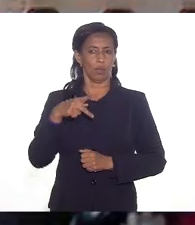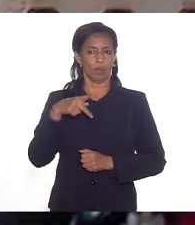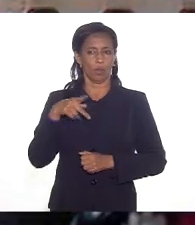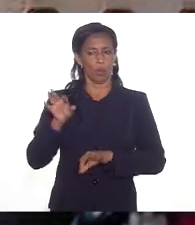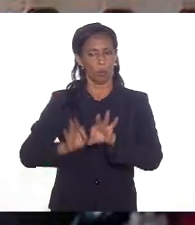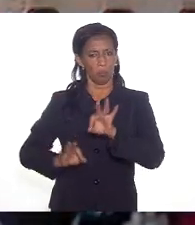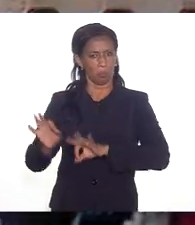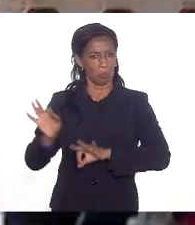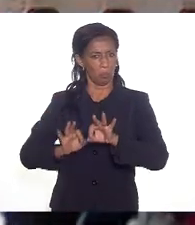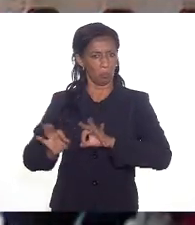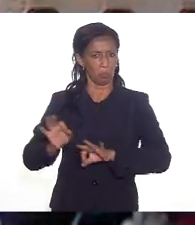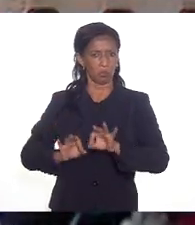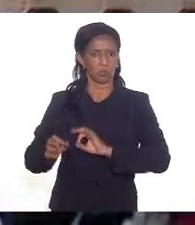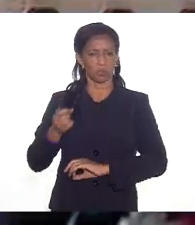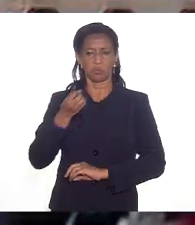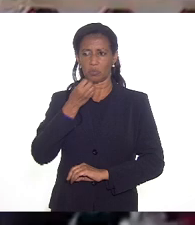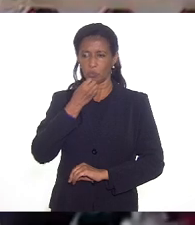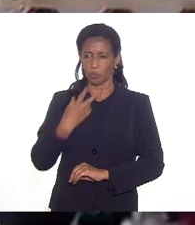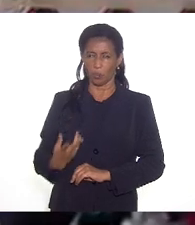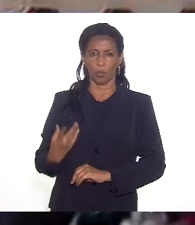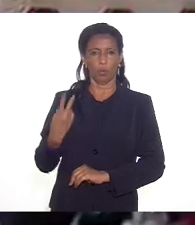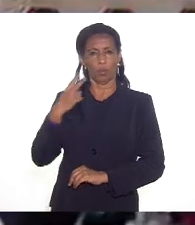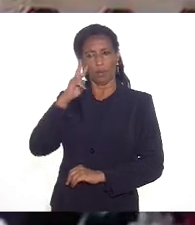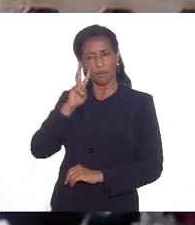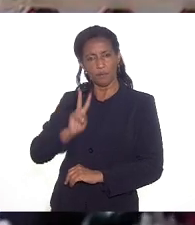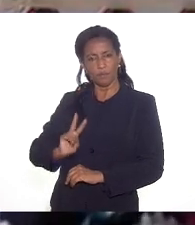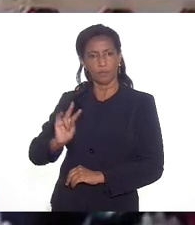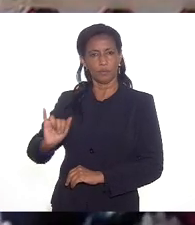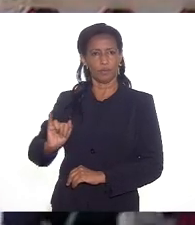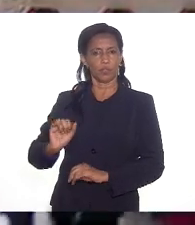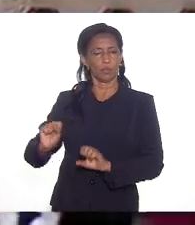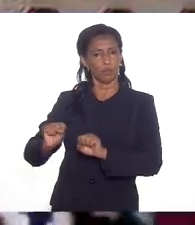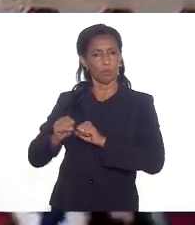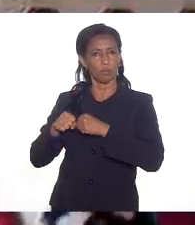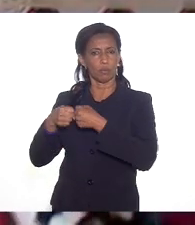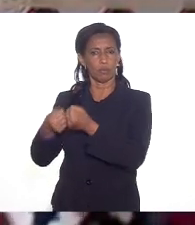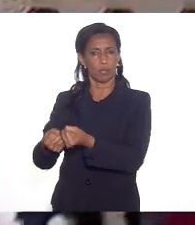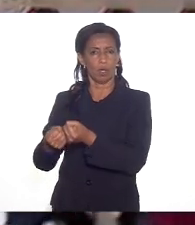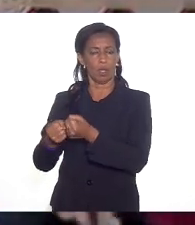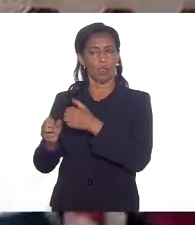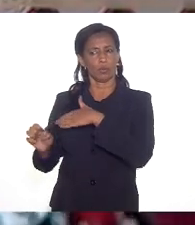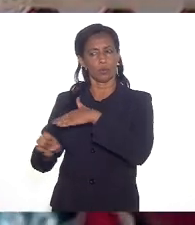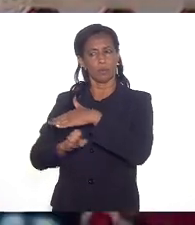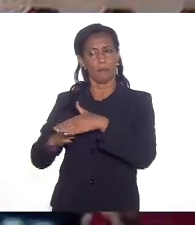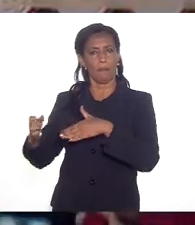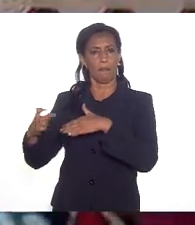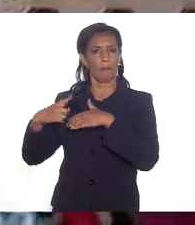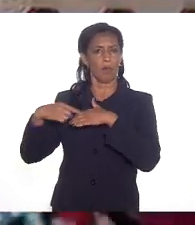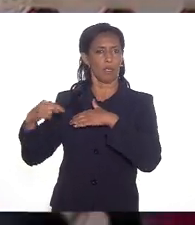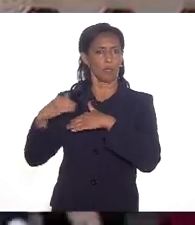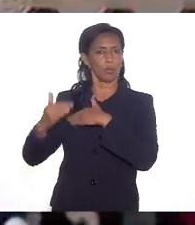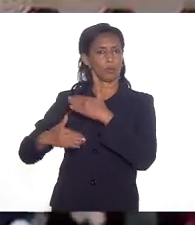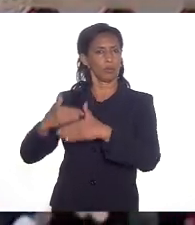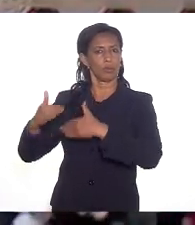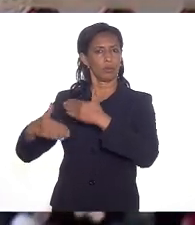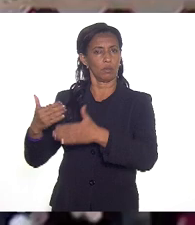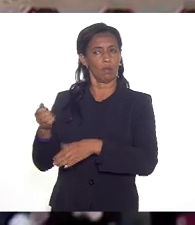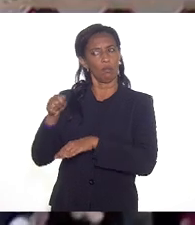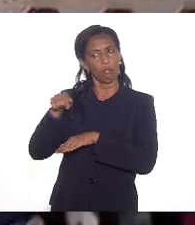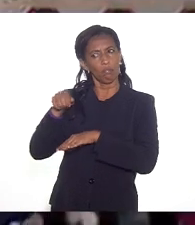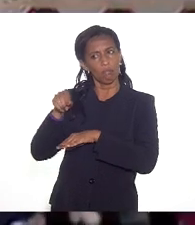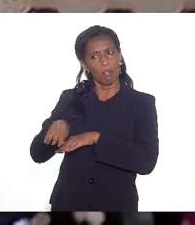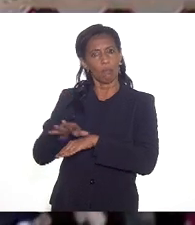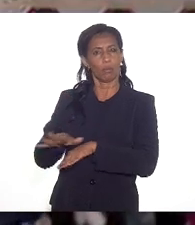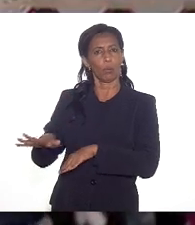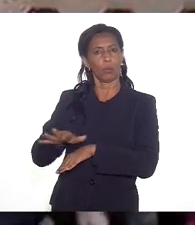extremamente meritório vídeos visto que Visa fortalecer os Empreendimentos econômicos desenvolvidos nos